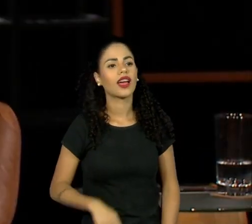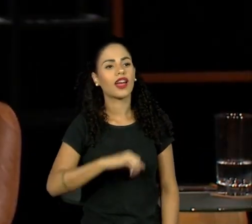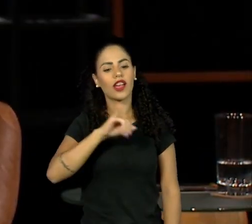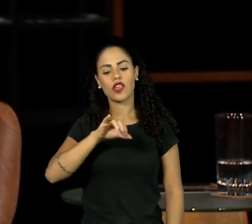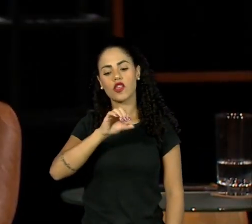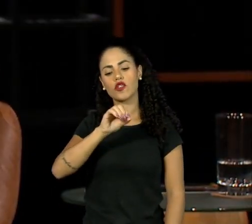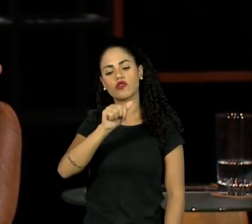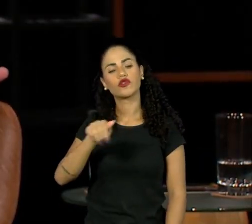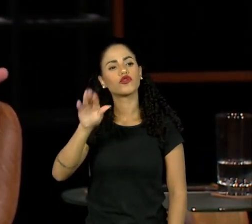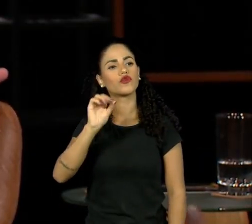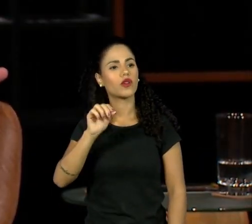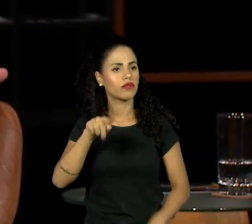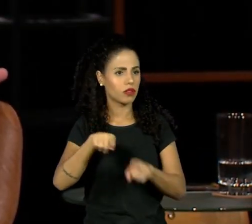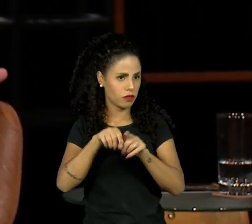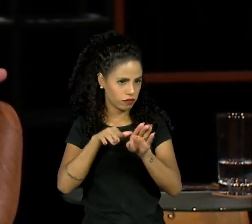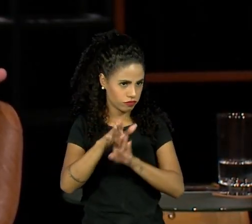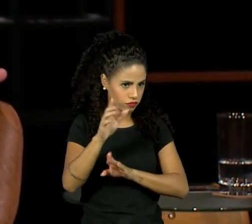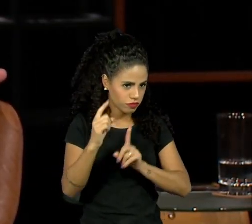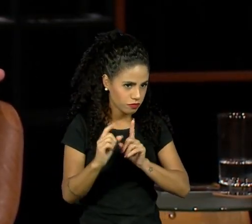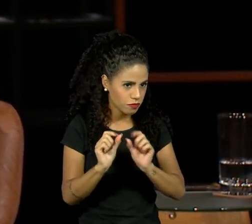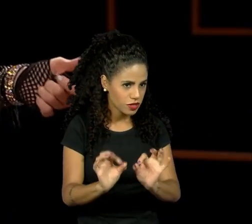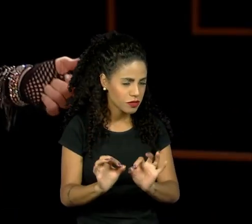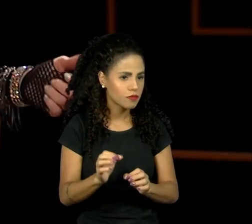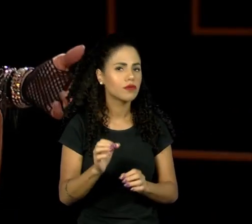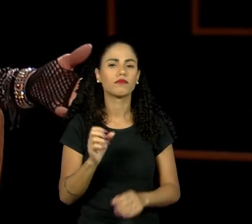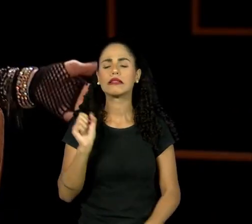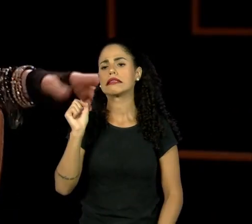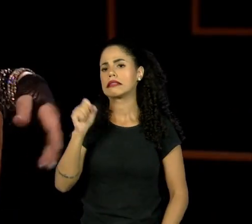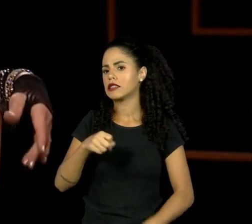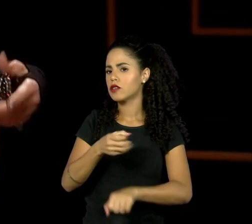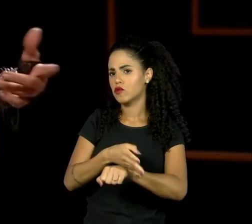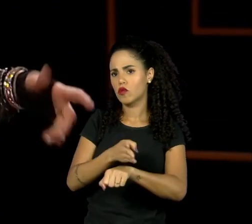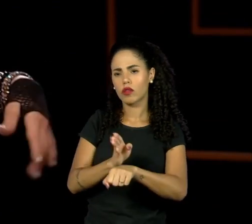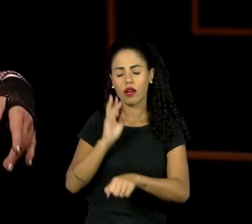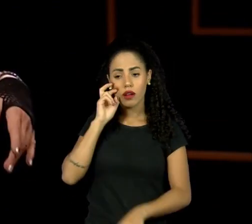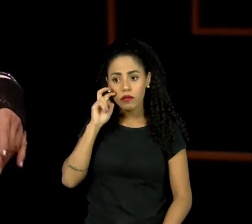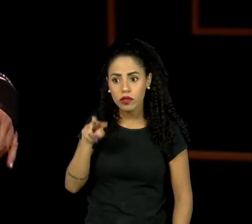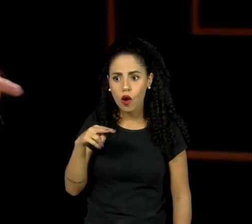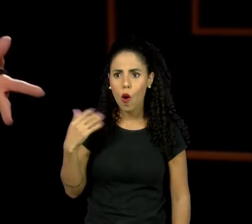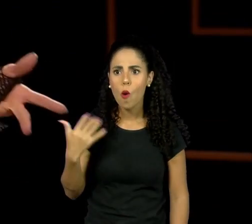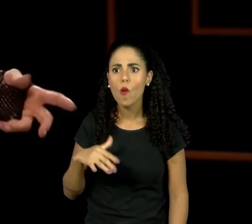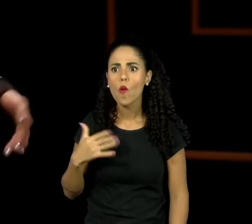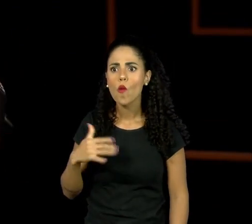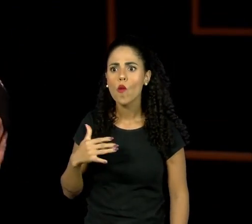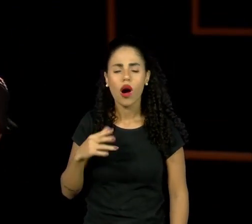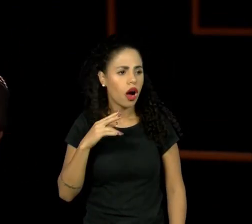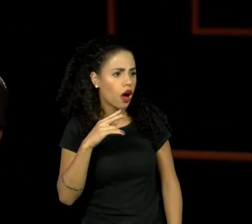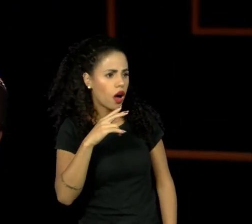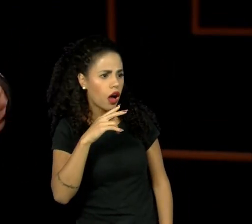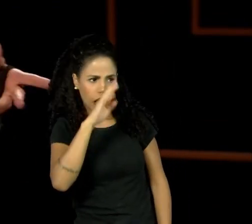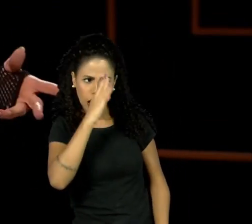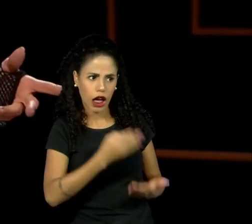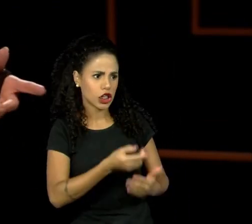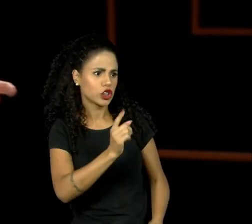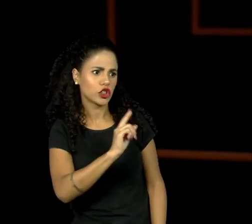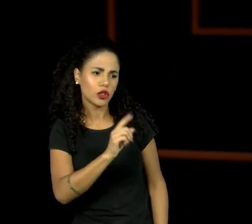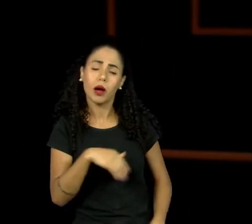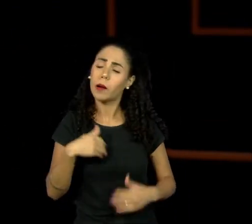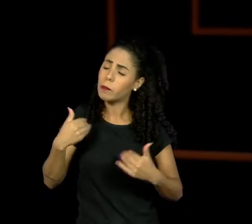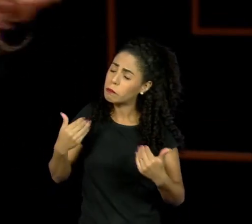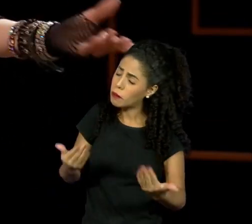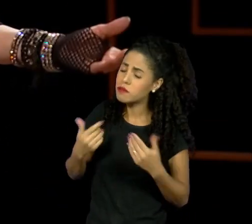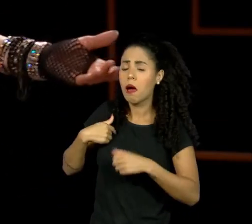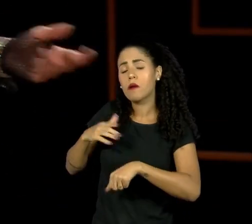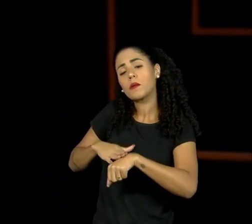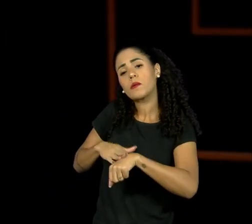uma espécie de um mentor até. Foi do direto, grupo, né? o tempo inteiro. O João, quando viu aquele quarto, ele enlouqueceu. Olhou pra minha cara e falou, não estou acreditando. Eu falei, pois é. Ninguém